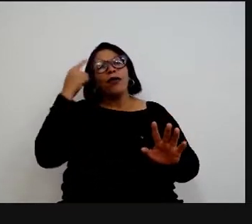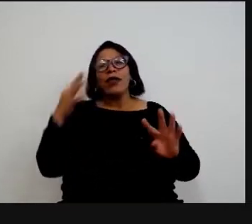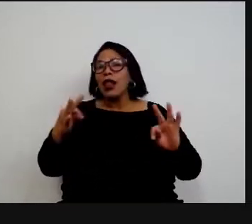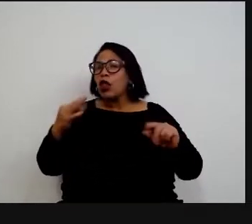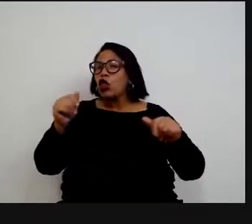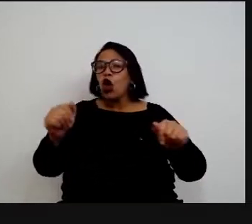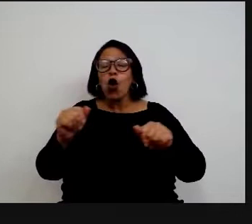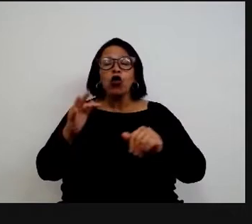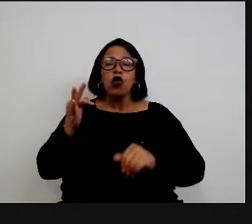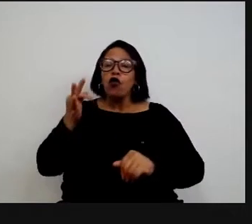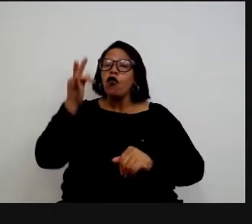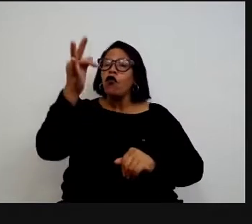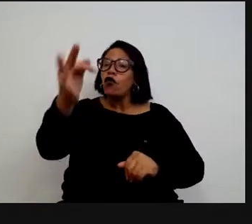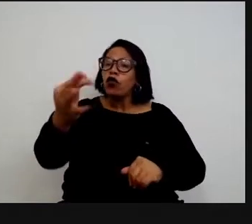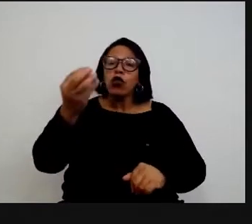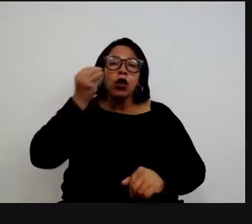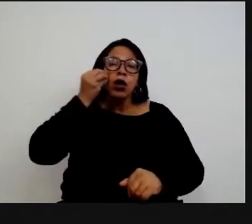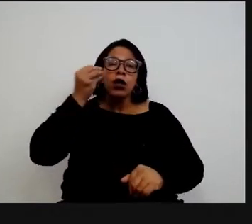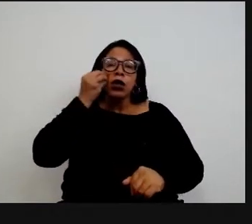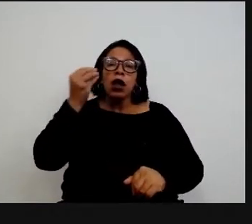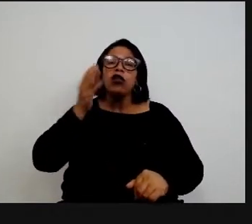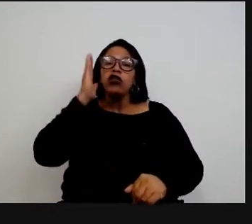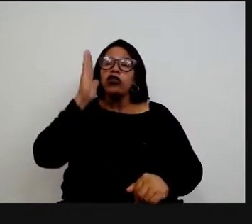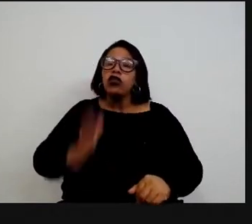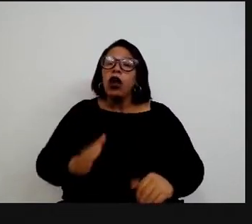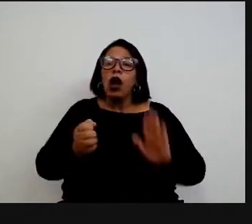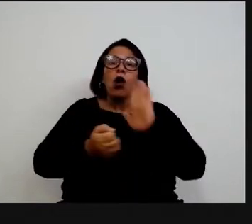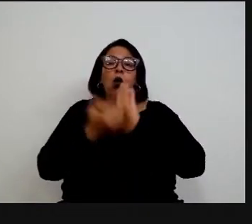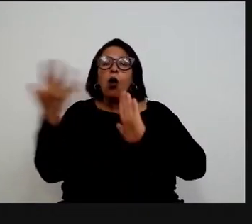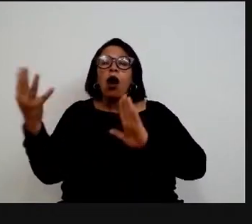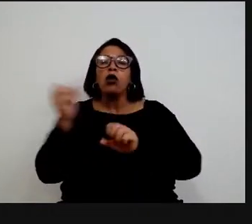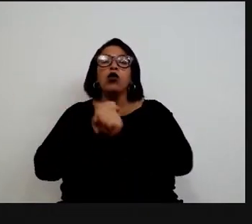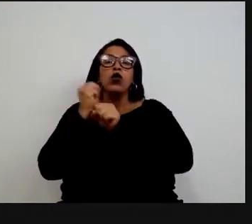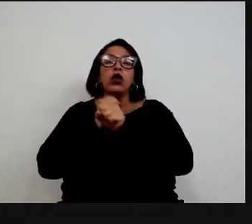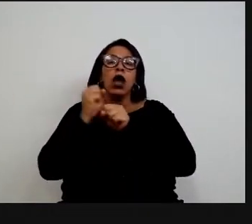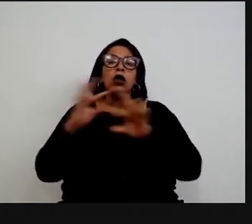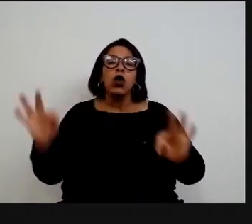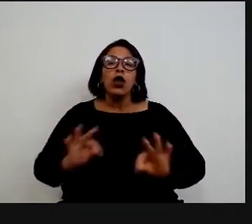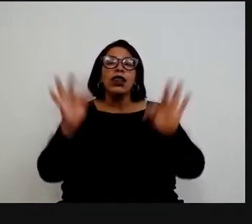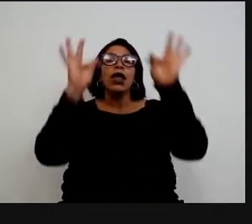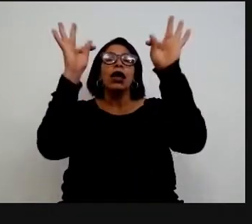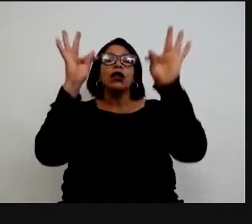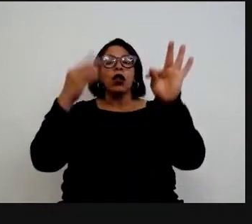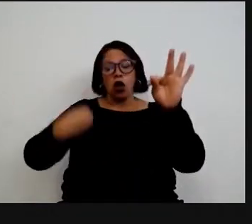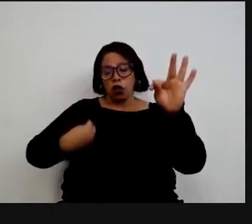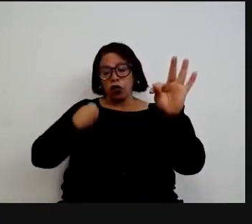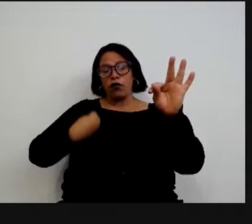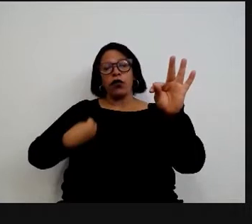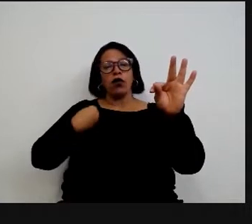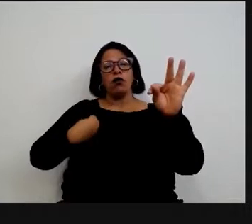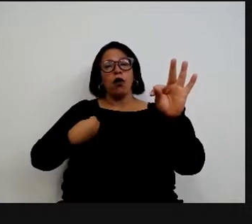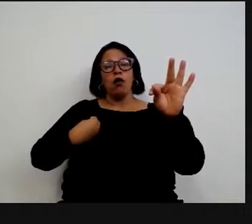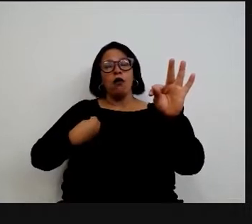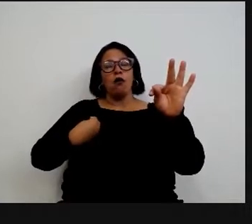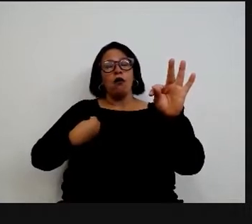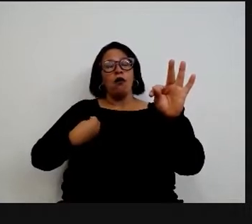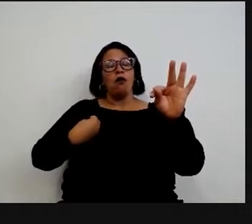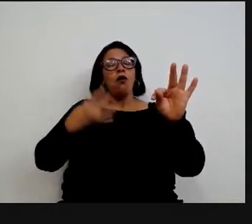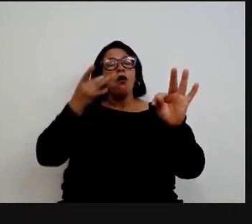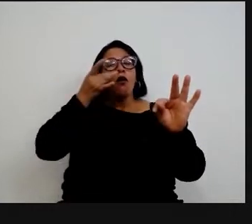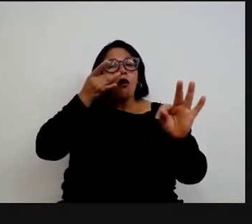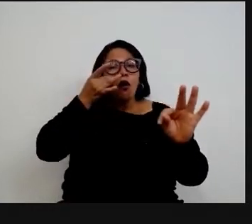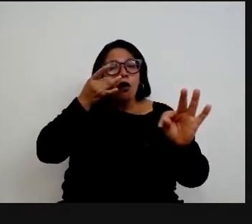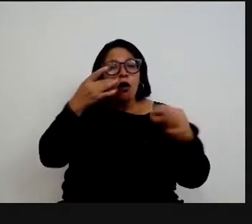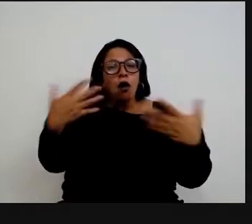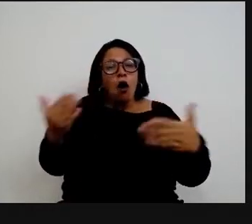todo, testando que há quantos anos nós falávamos de uso de tecnologias no presencial, né?